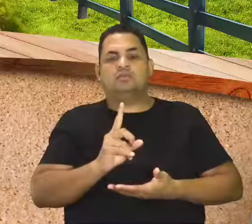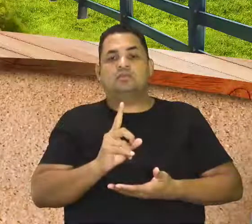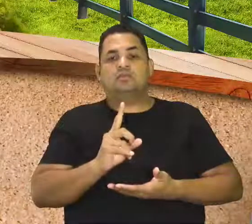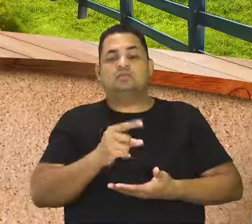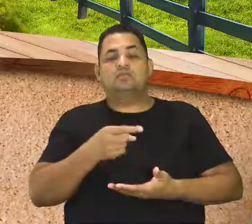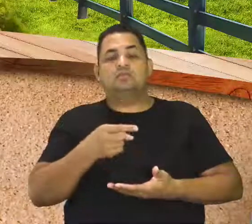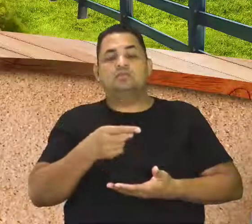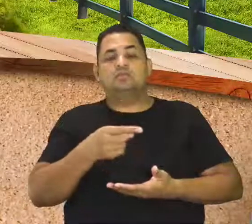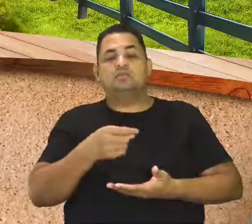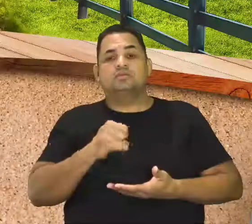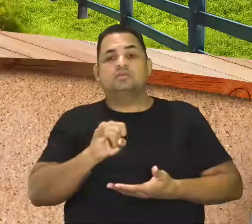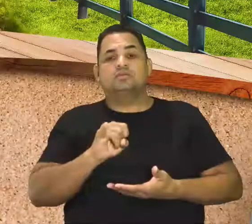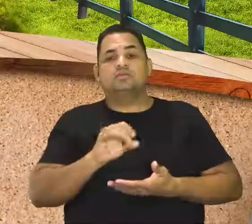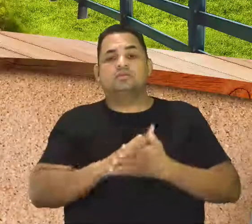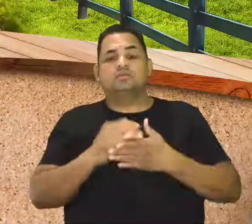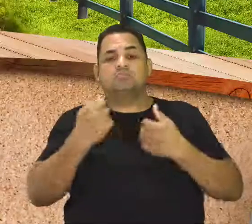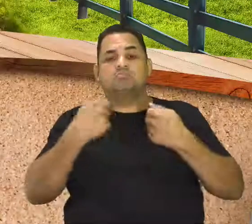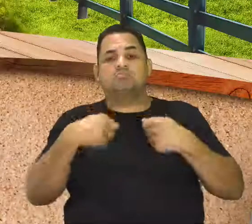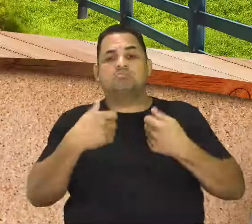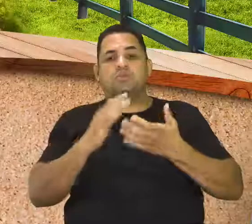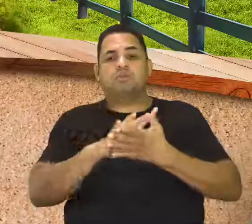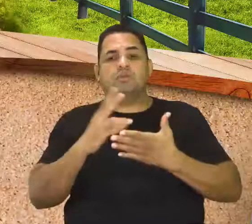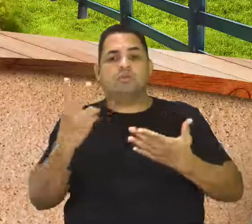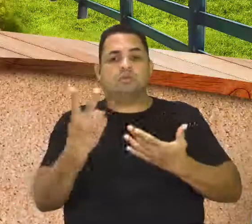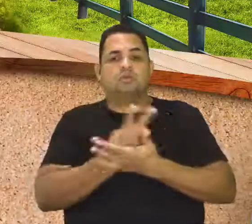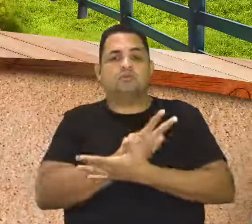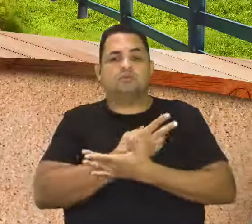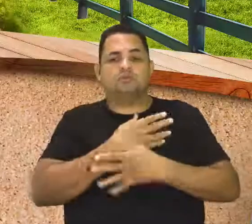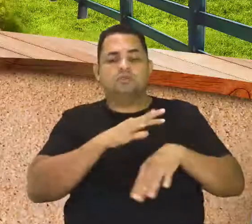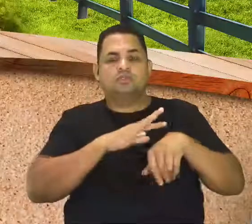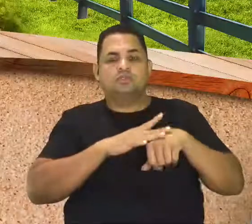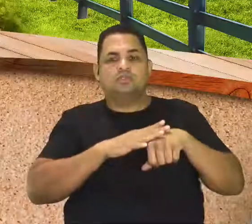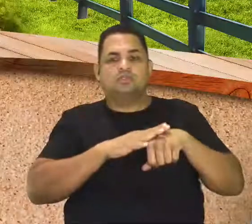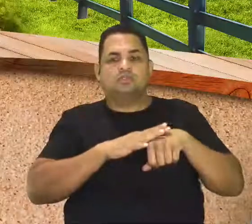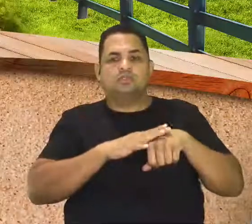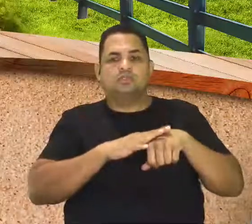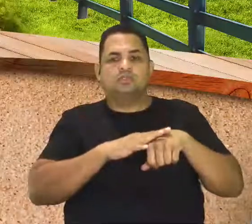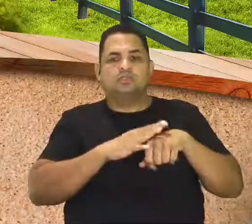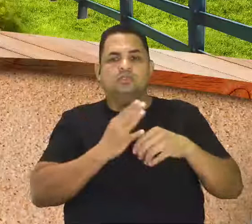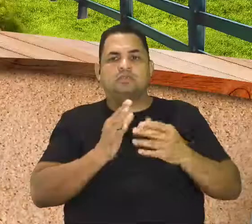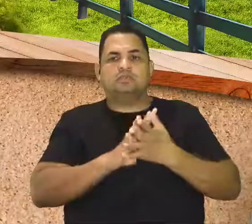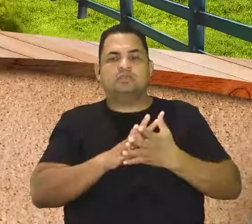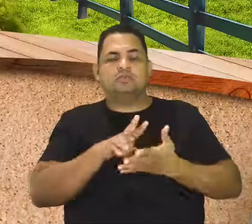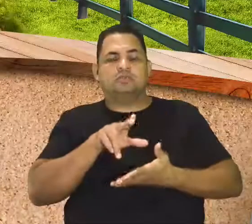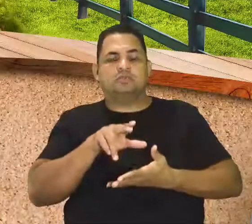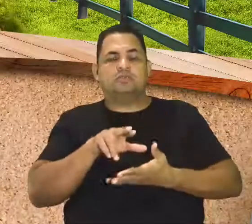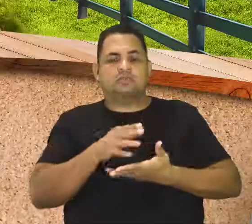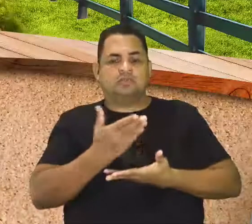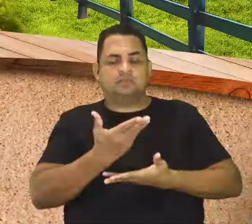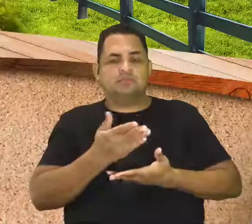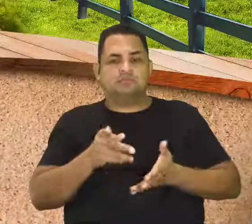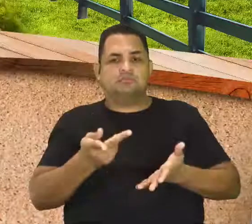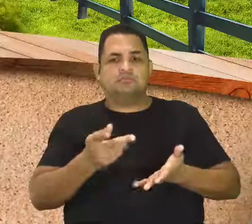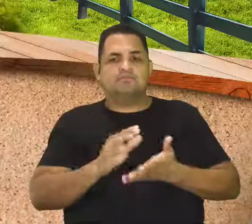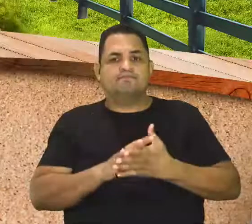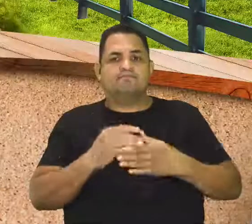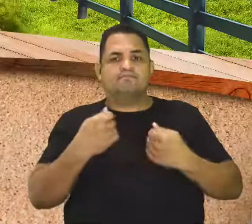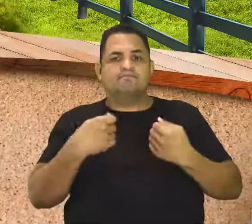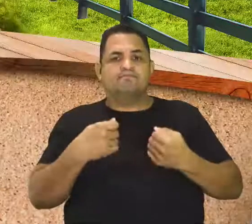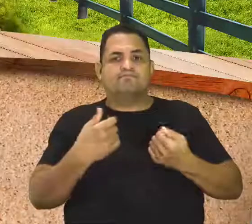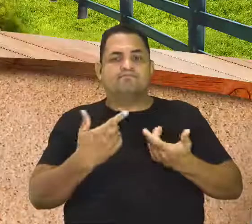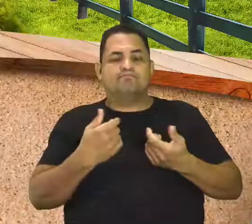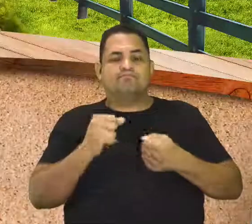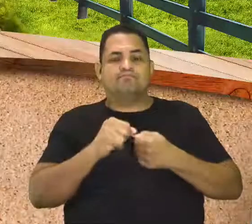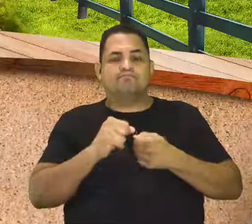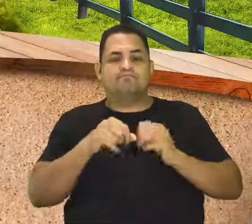eu não vou possibilitar que ocorra doenças que são muito semelhantes entre eles. Eu também tenho que fazer esse tipo de